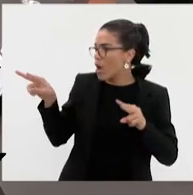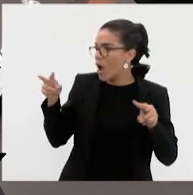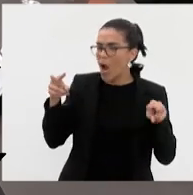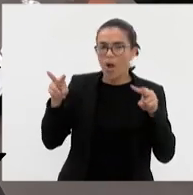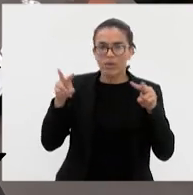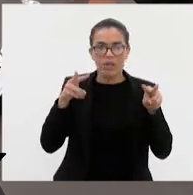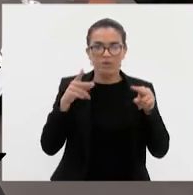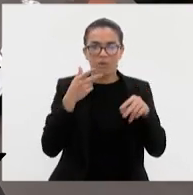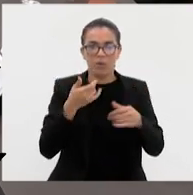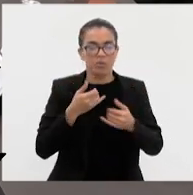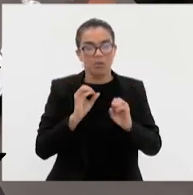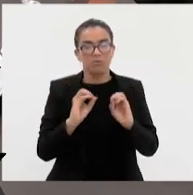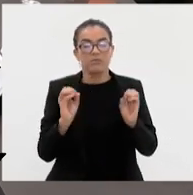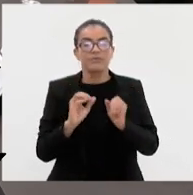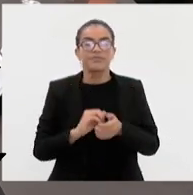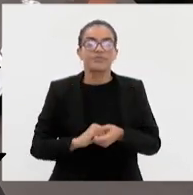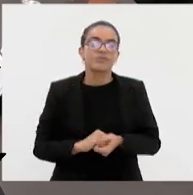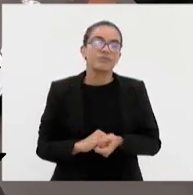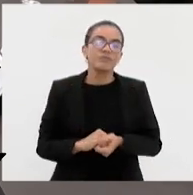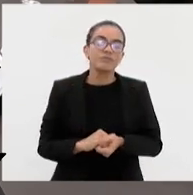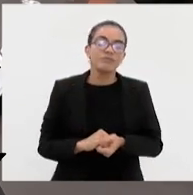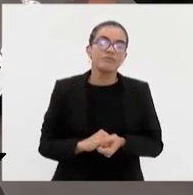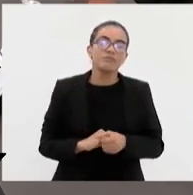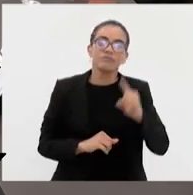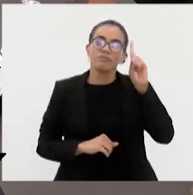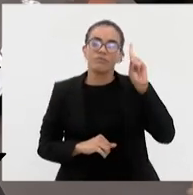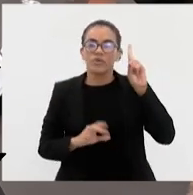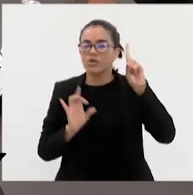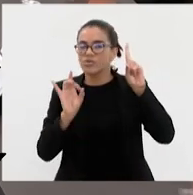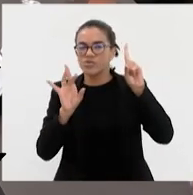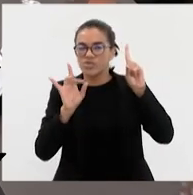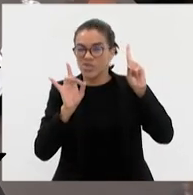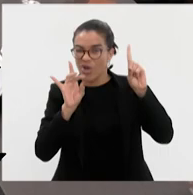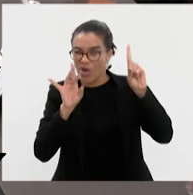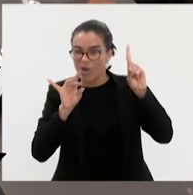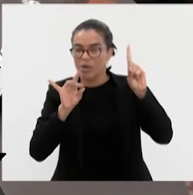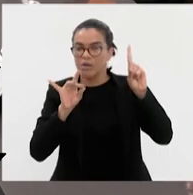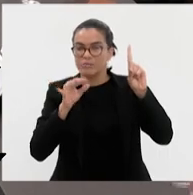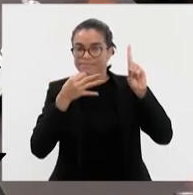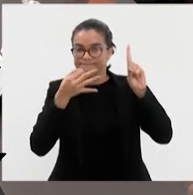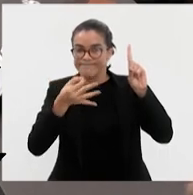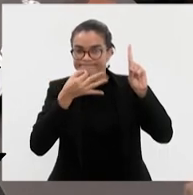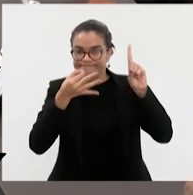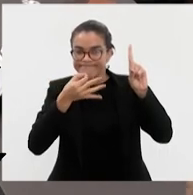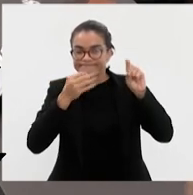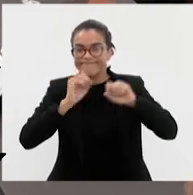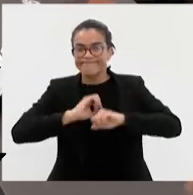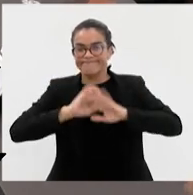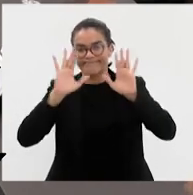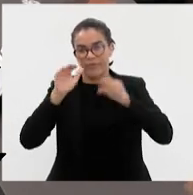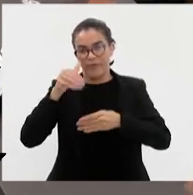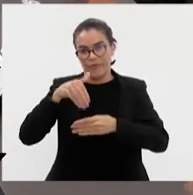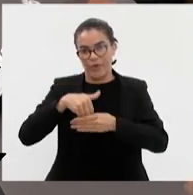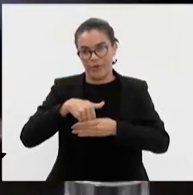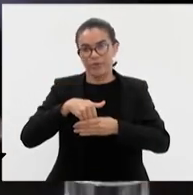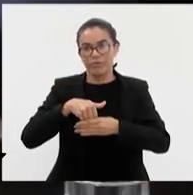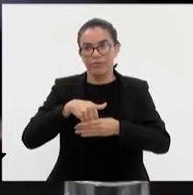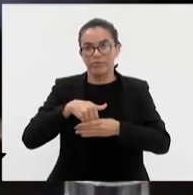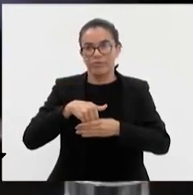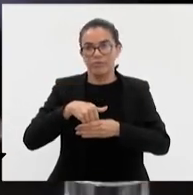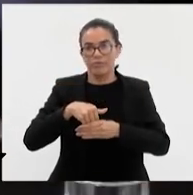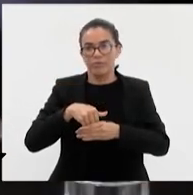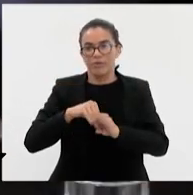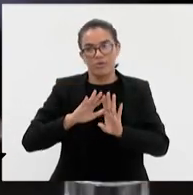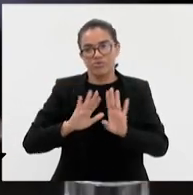deputada Índia. Presidente, eu queria só deixar claro o meu voto. Perfeito. Somente